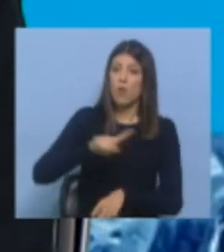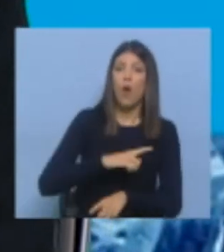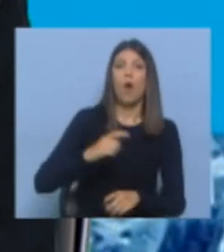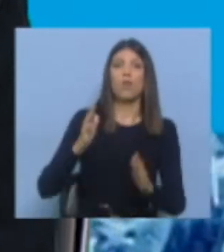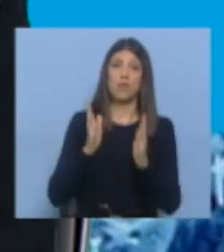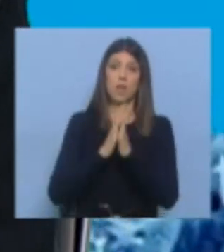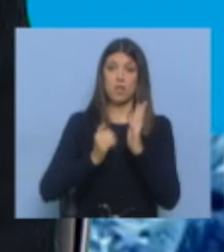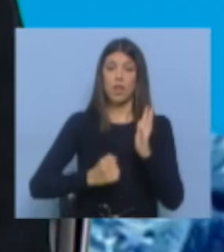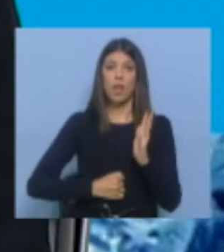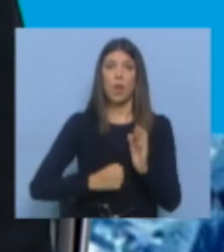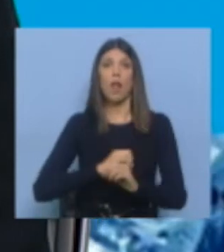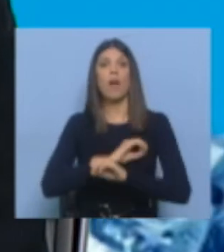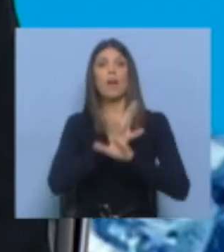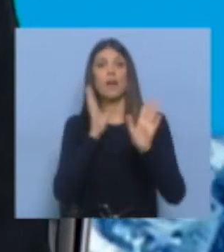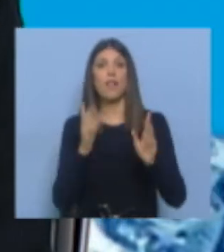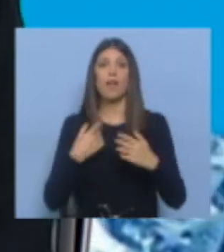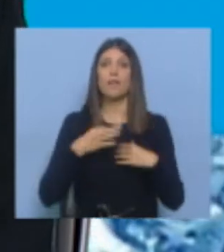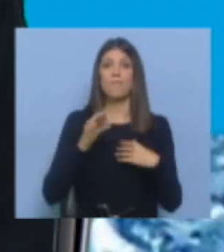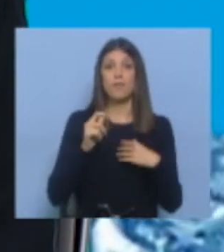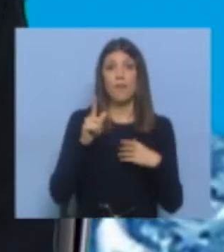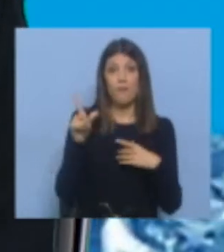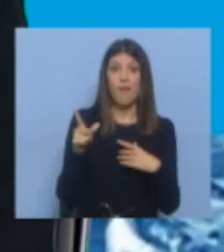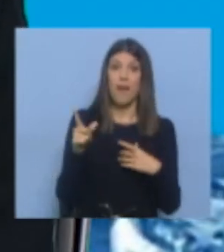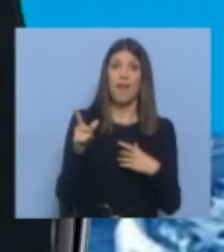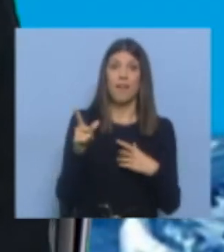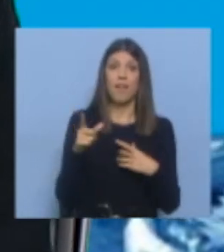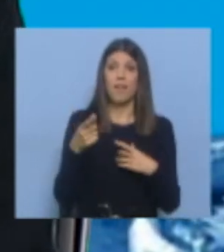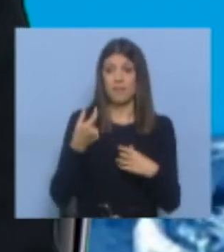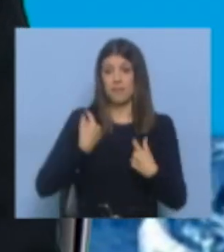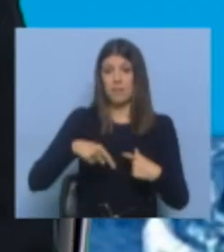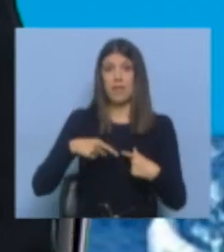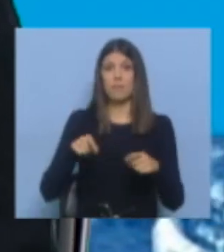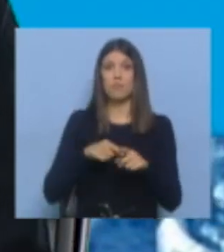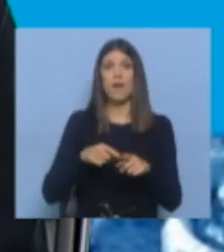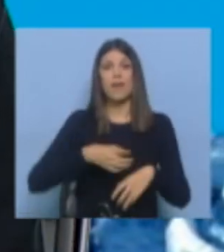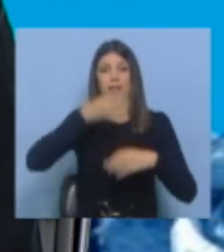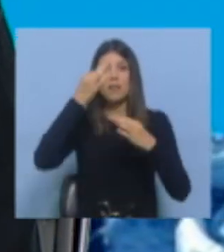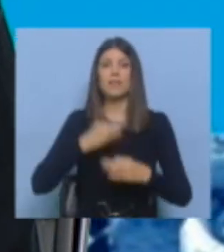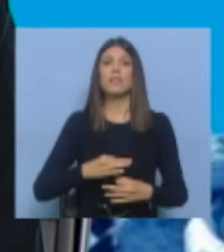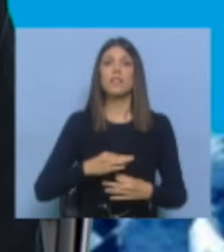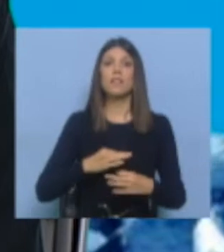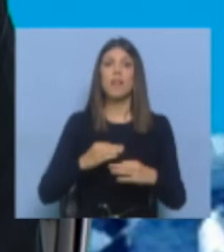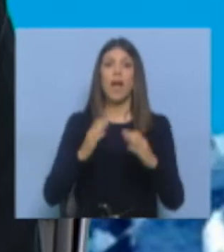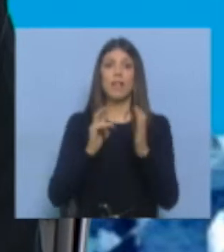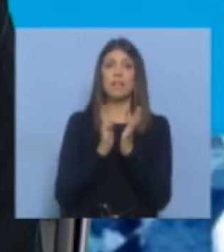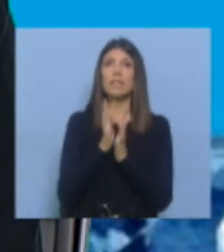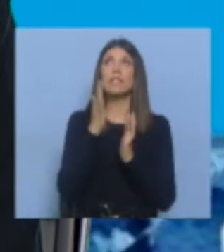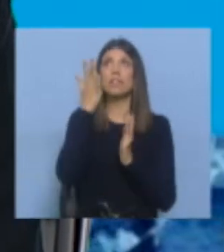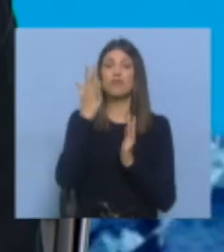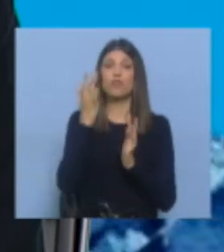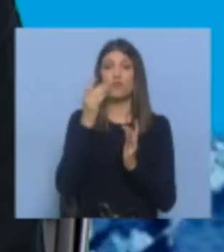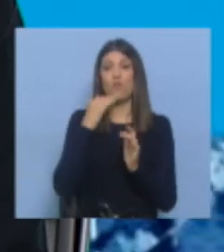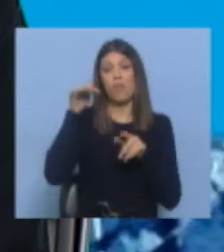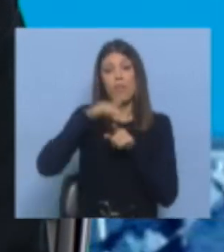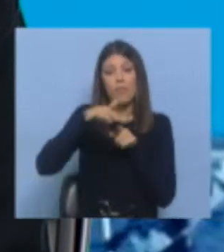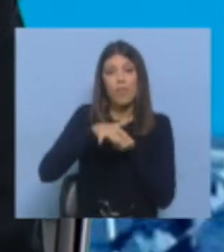que temos fé suficiente para acreditar na presença real de Cristo na Eucaristia, mas